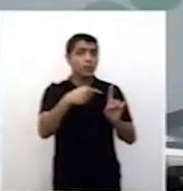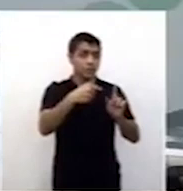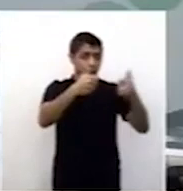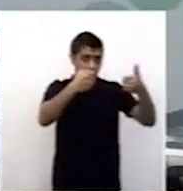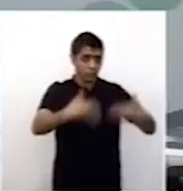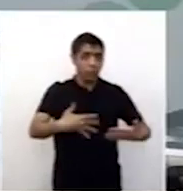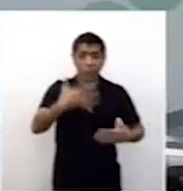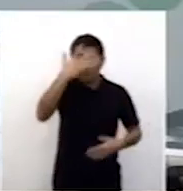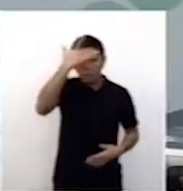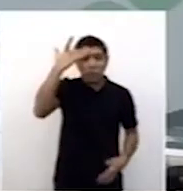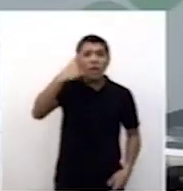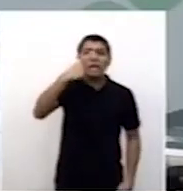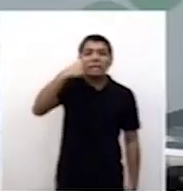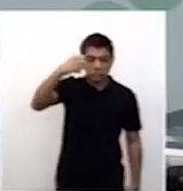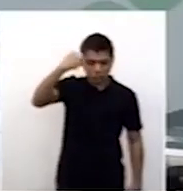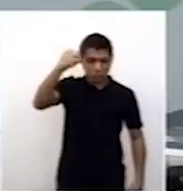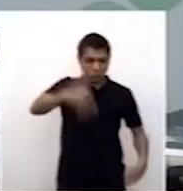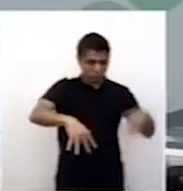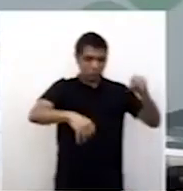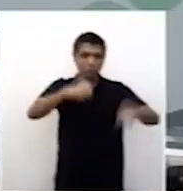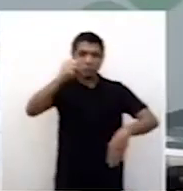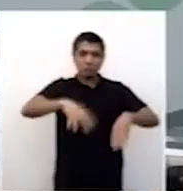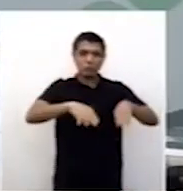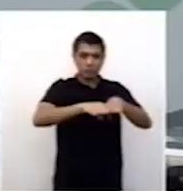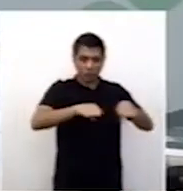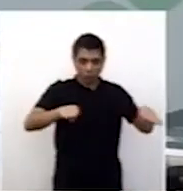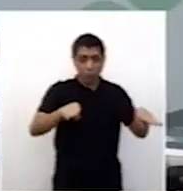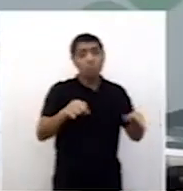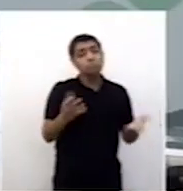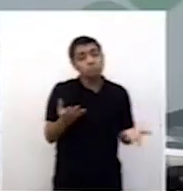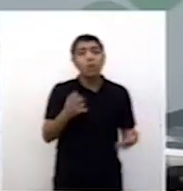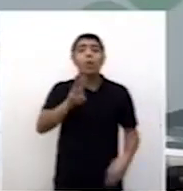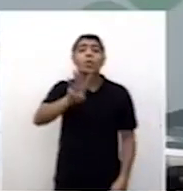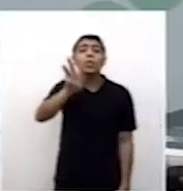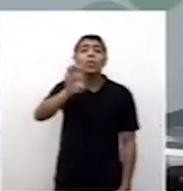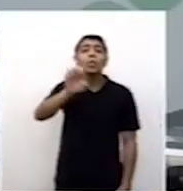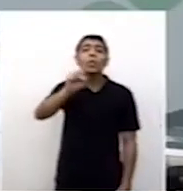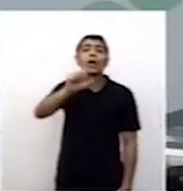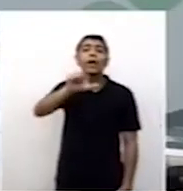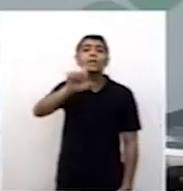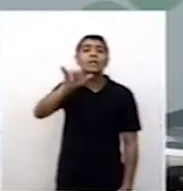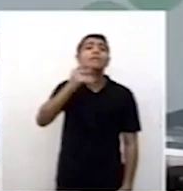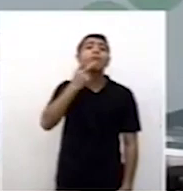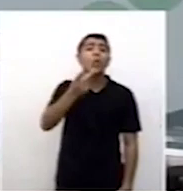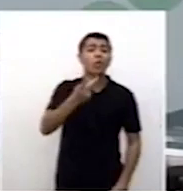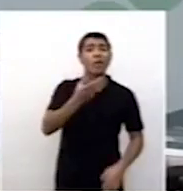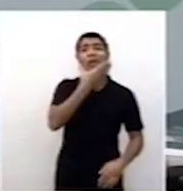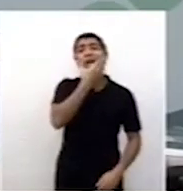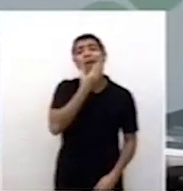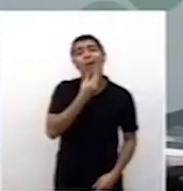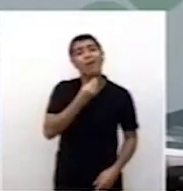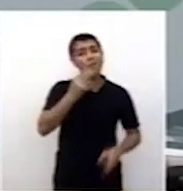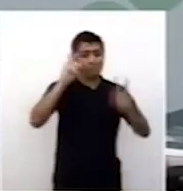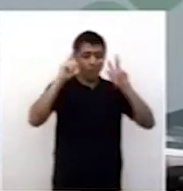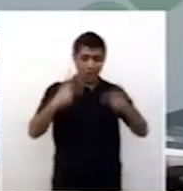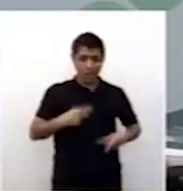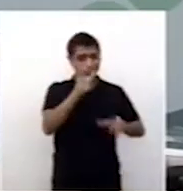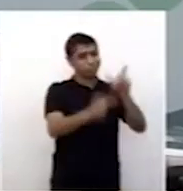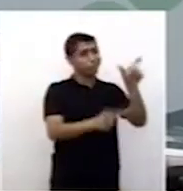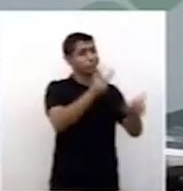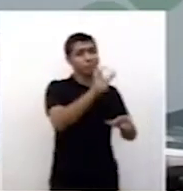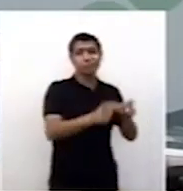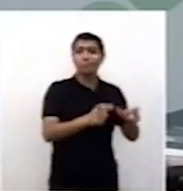no chão. O Wesley disse que é através da má ação do homem, né, do ser humano. Agora que